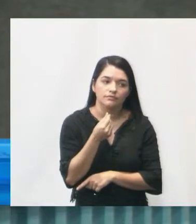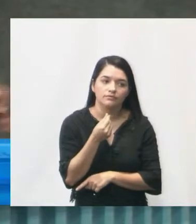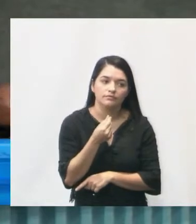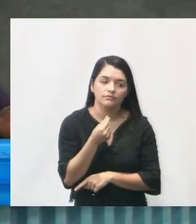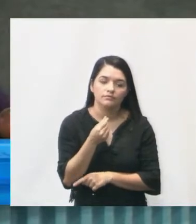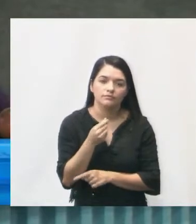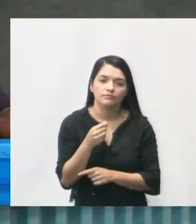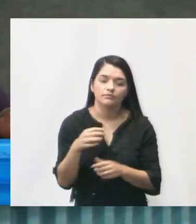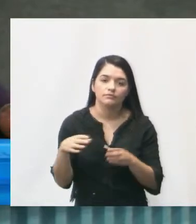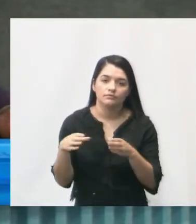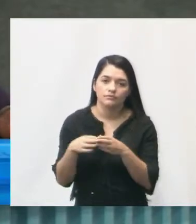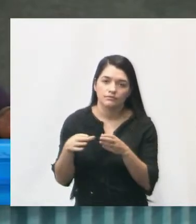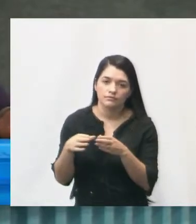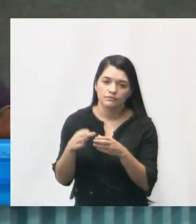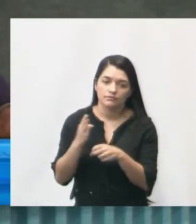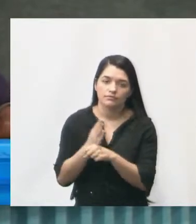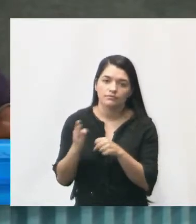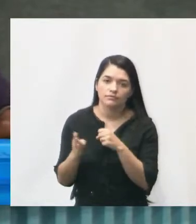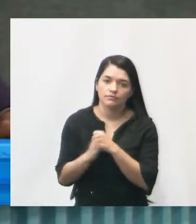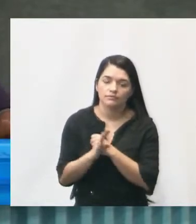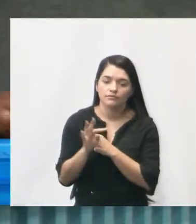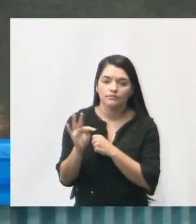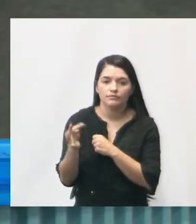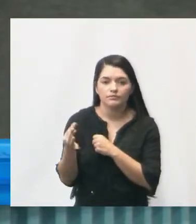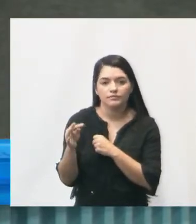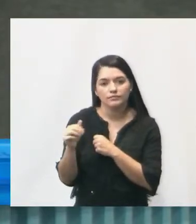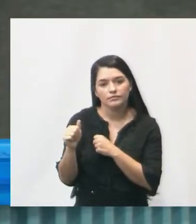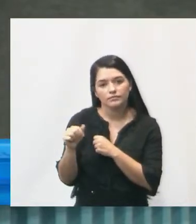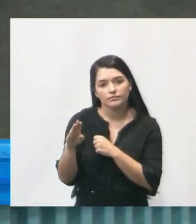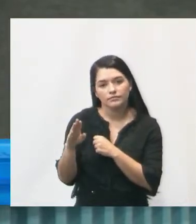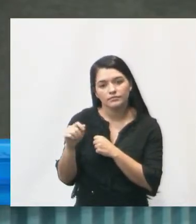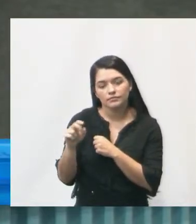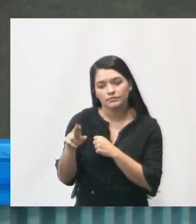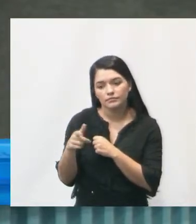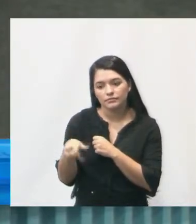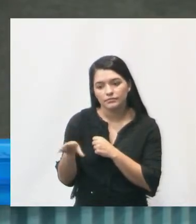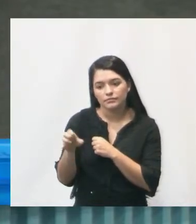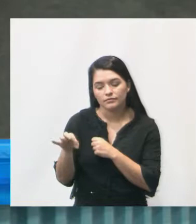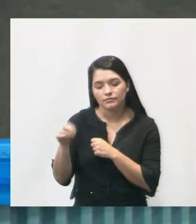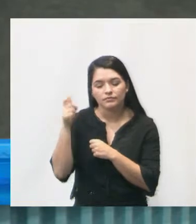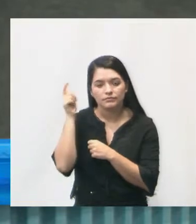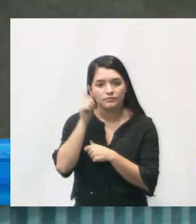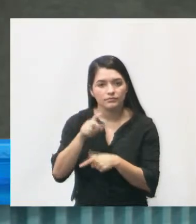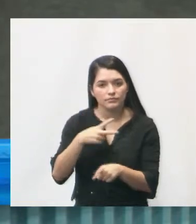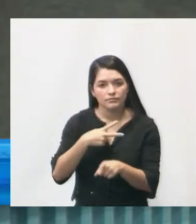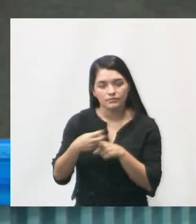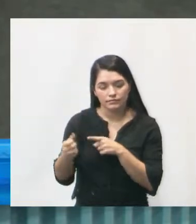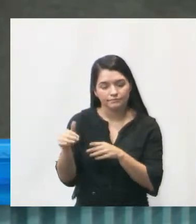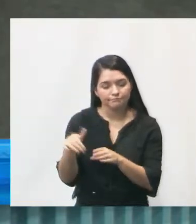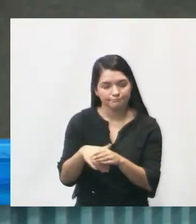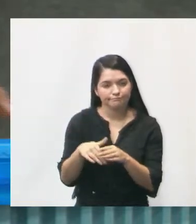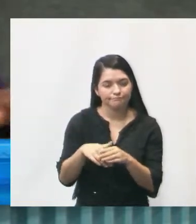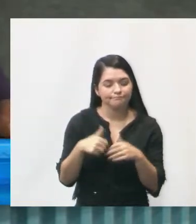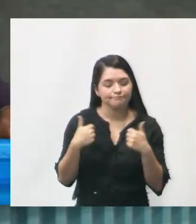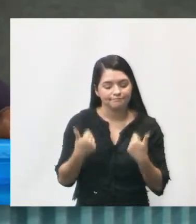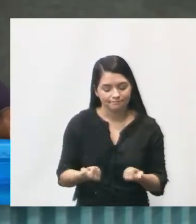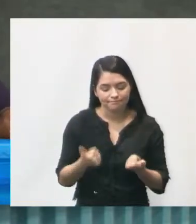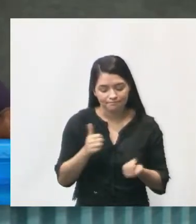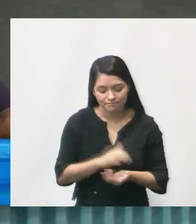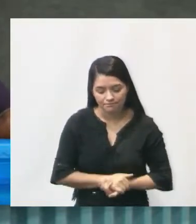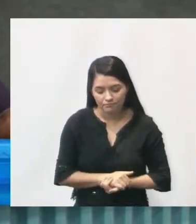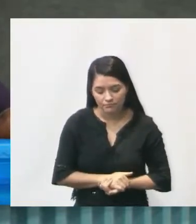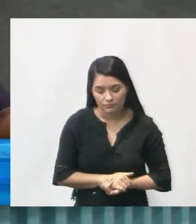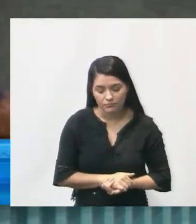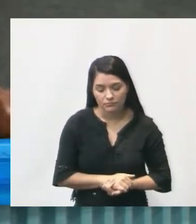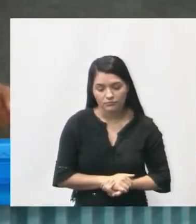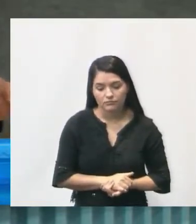São lideranças importantes que ganharam a comunidade, que fará, com certeza, honrará os votos. Eu quero fazer